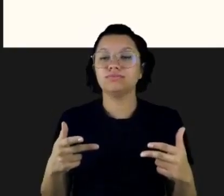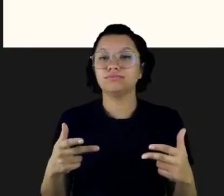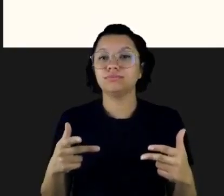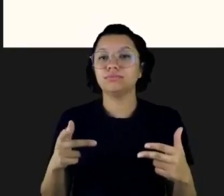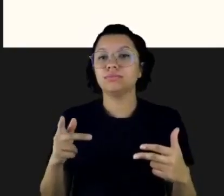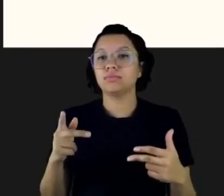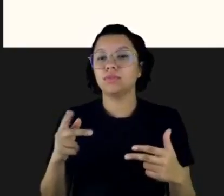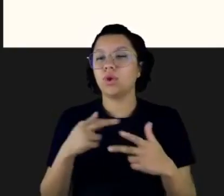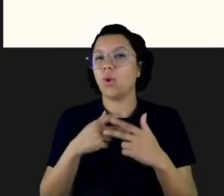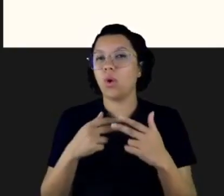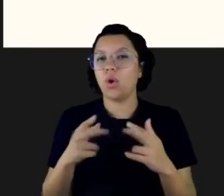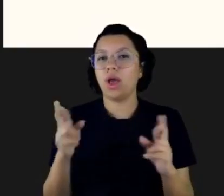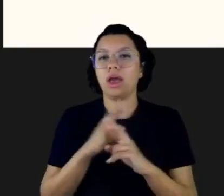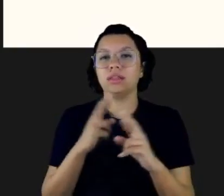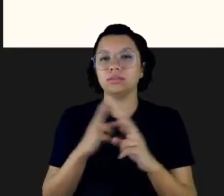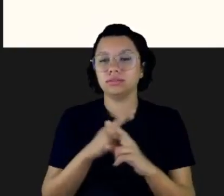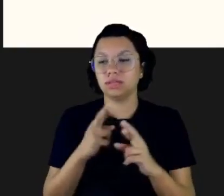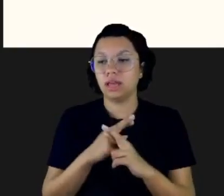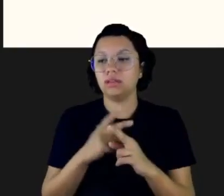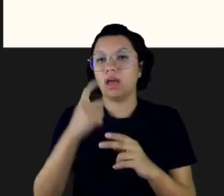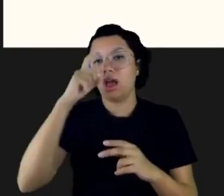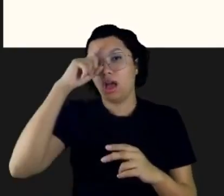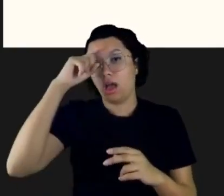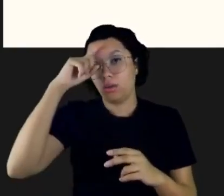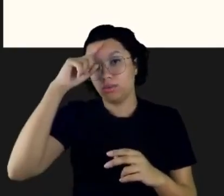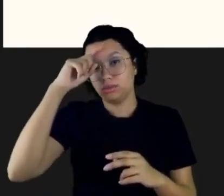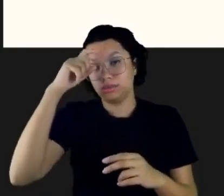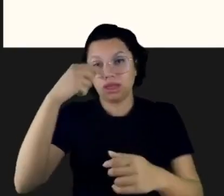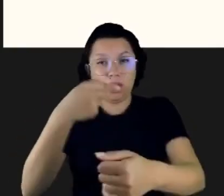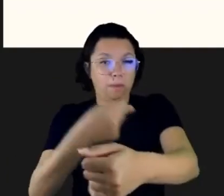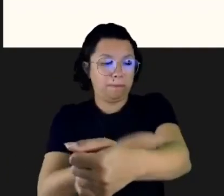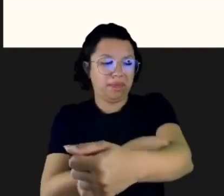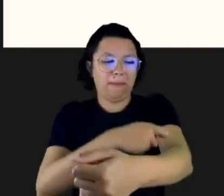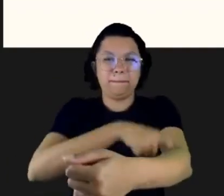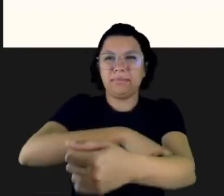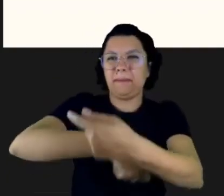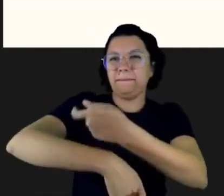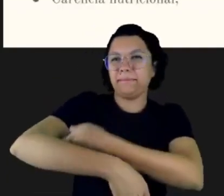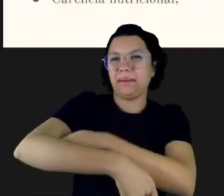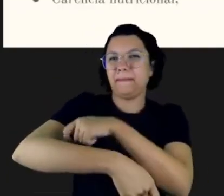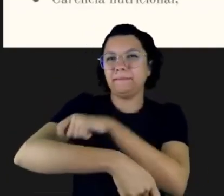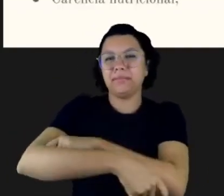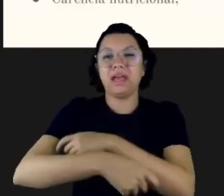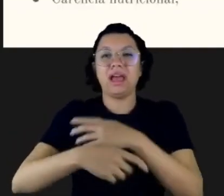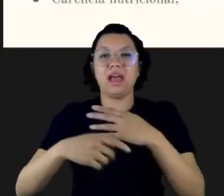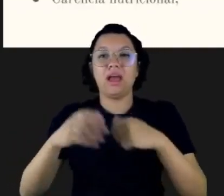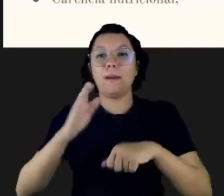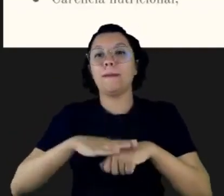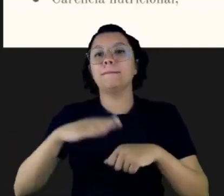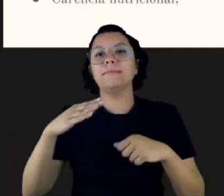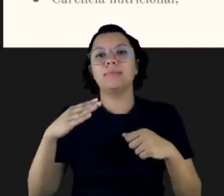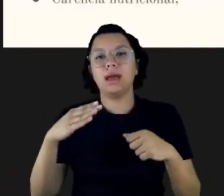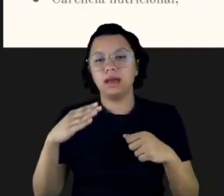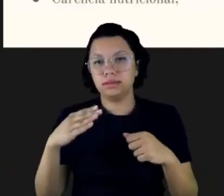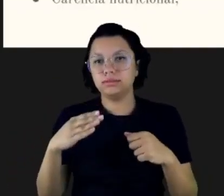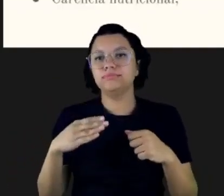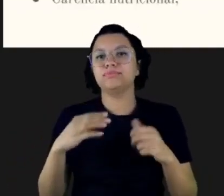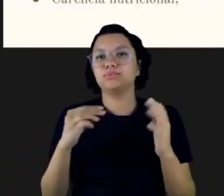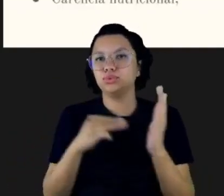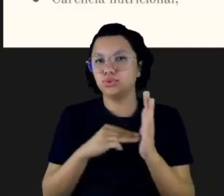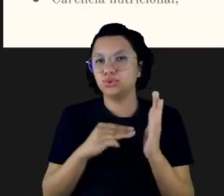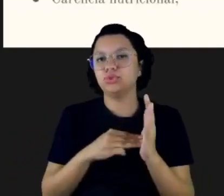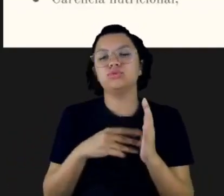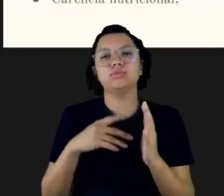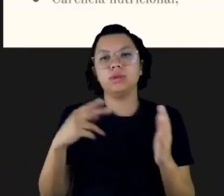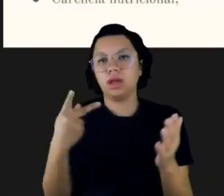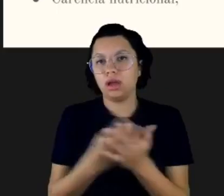no idoso, é sonda, é acesso, é não sei o quê, aí mais chance dele desenvolver um delírio. Falta de alguns